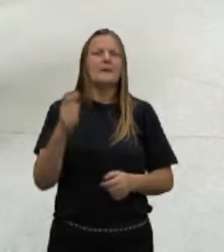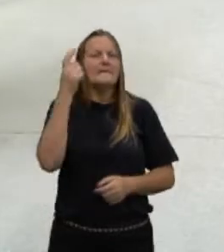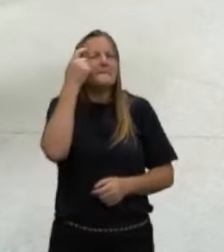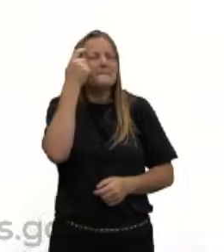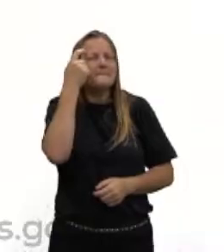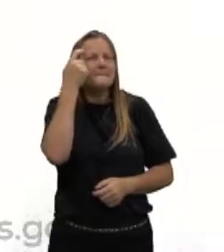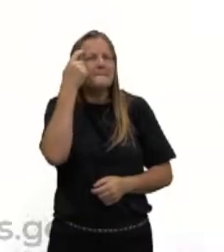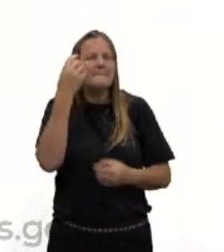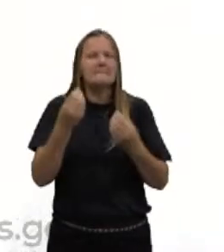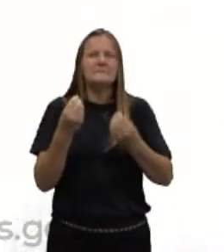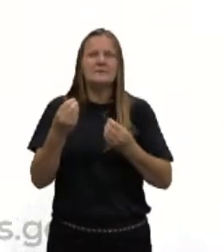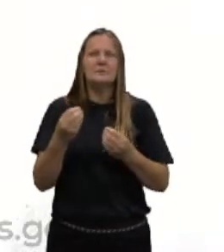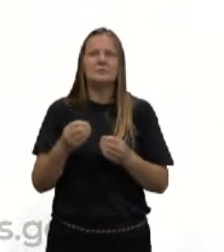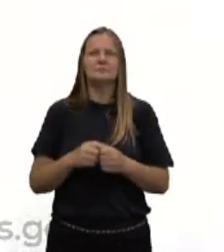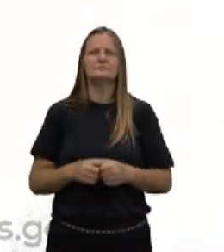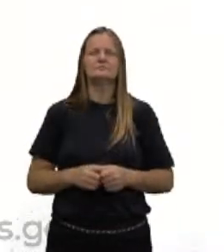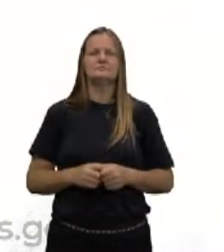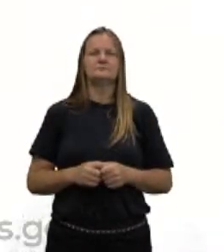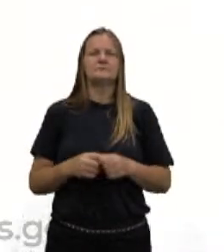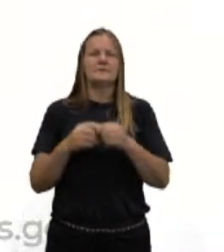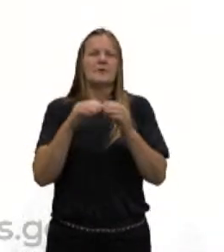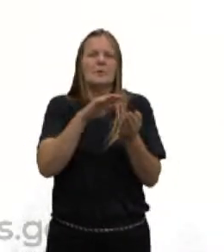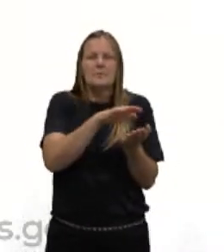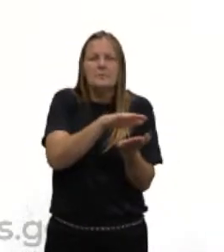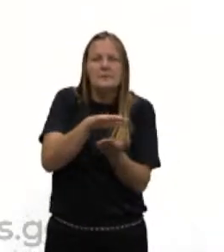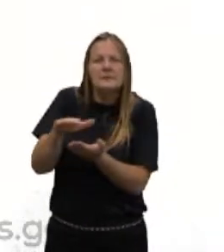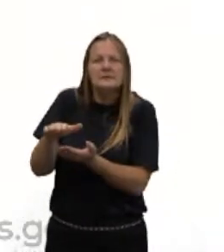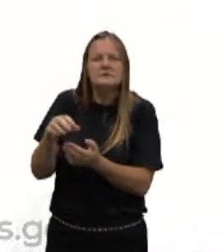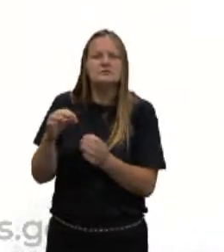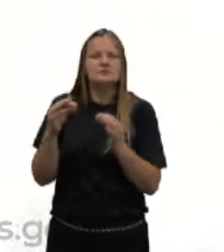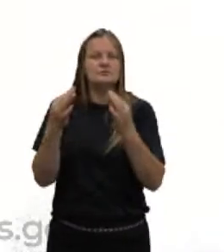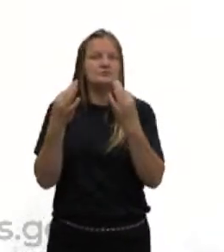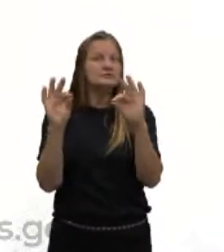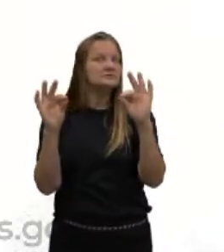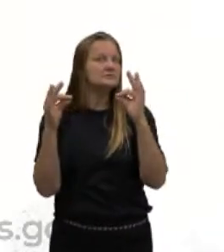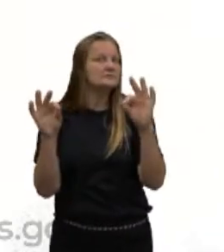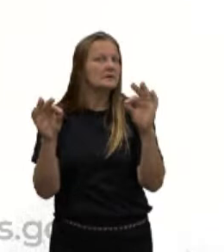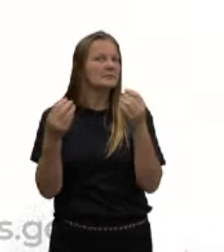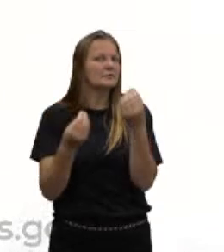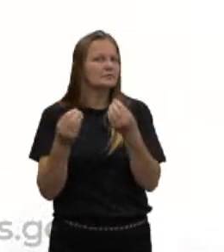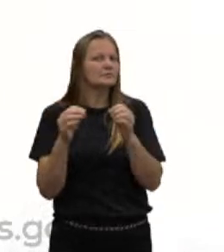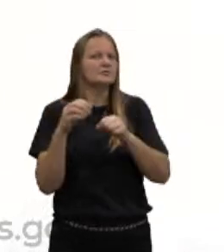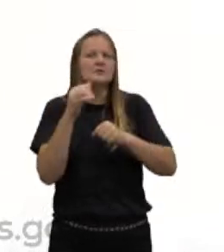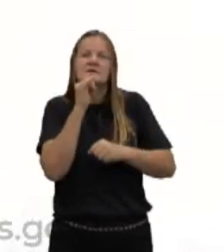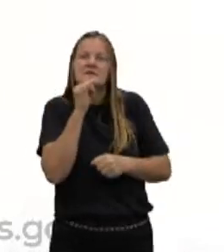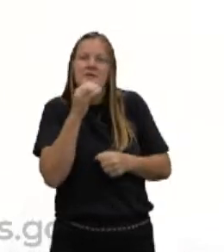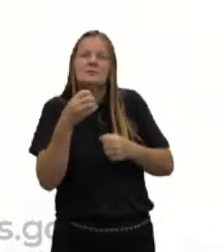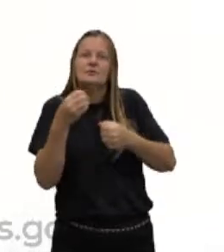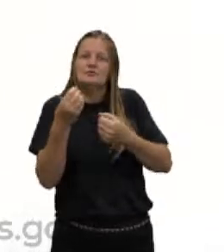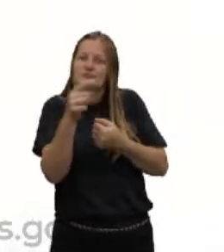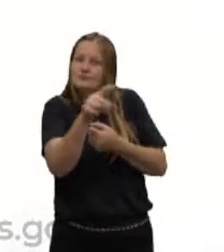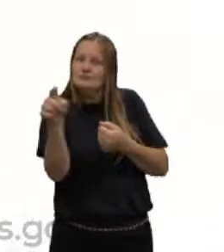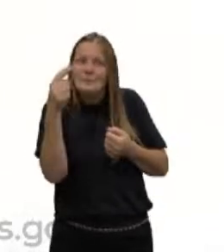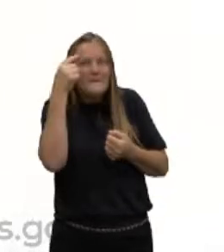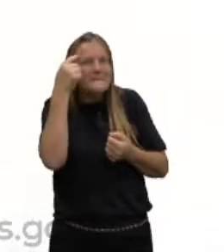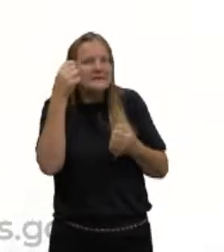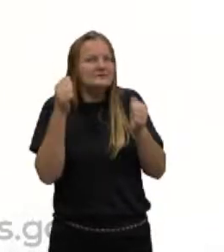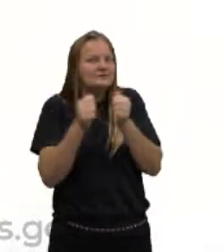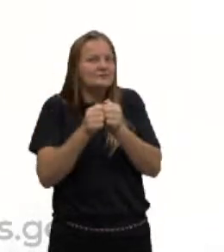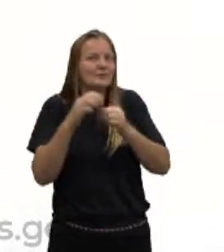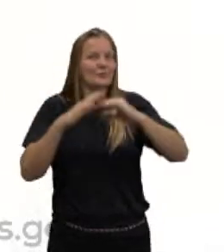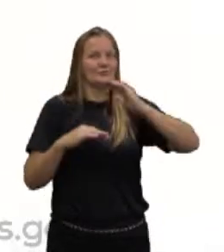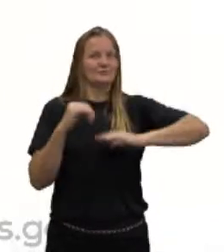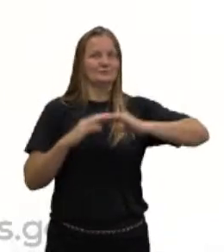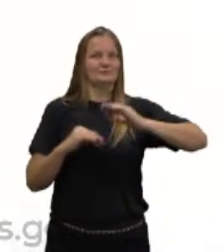pensando na questão de paralelismo sintático, especificamente falando, eu trouxe aqui alguns exemplos para a gente pensar como ele funciona na